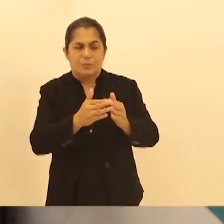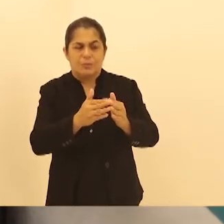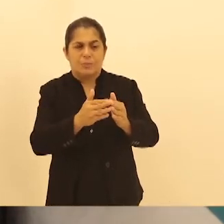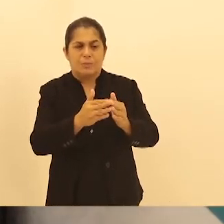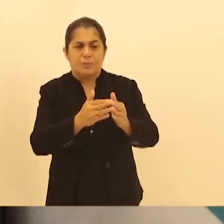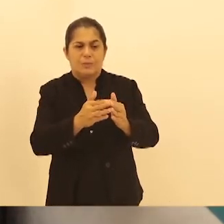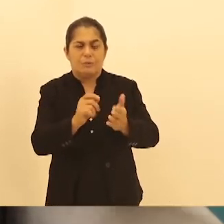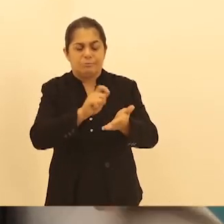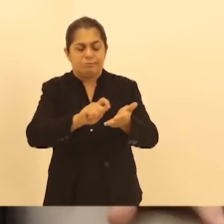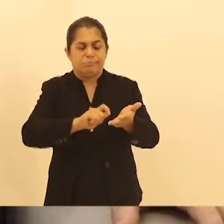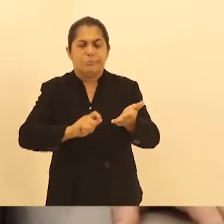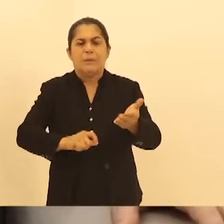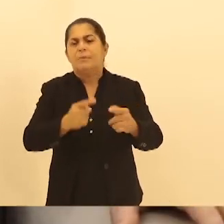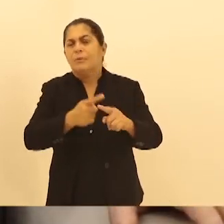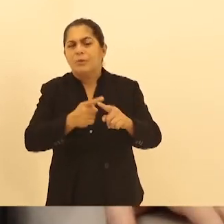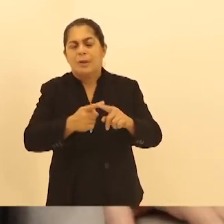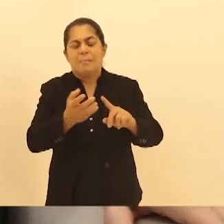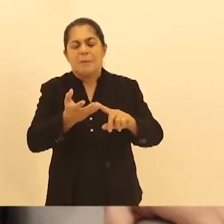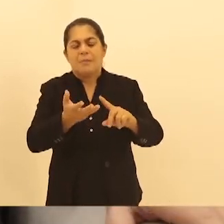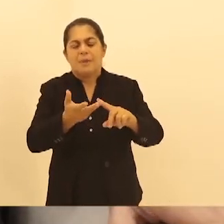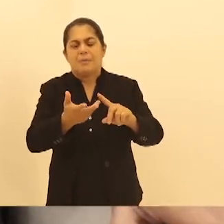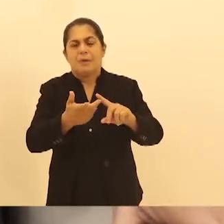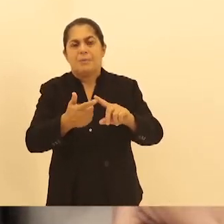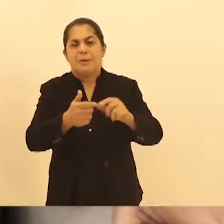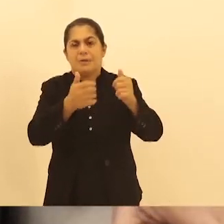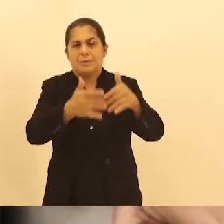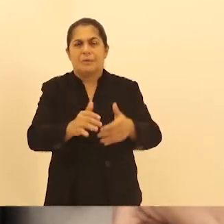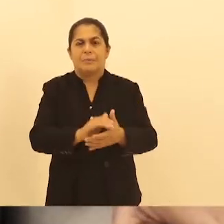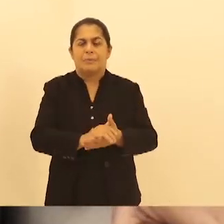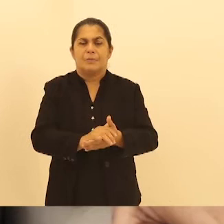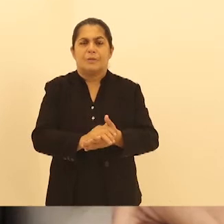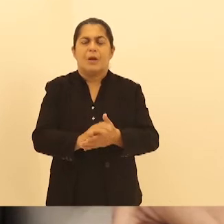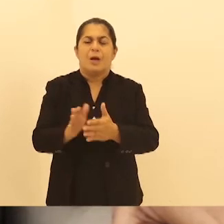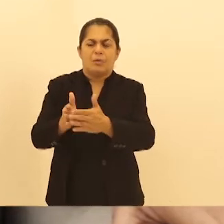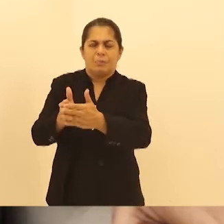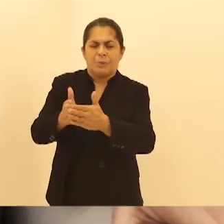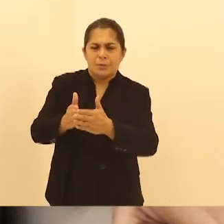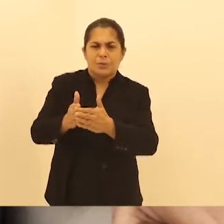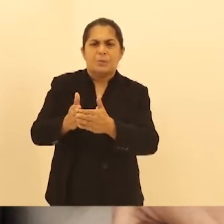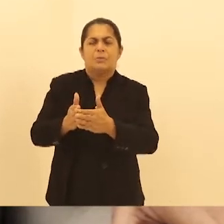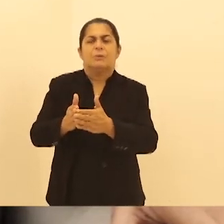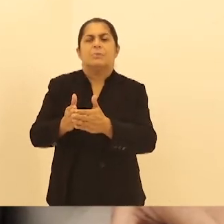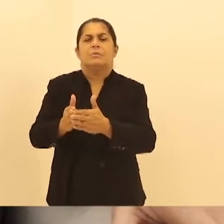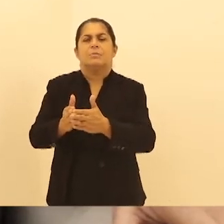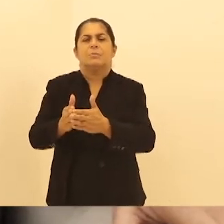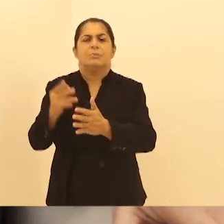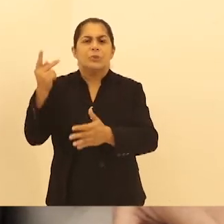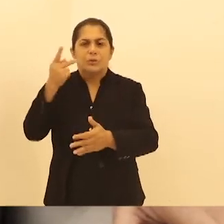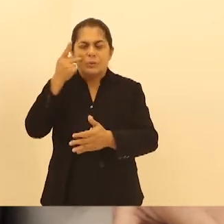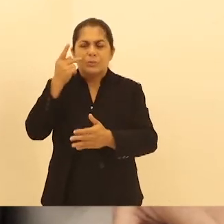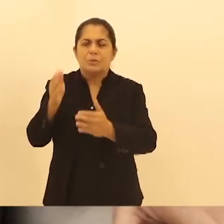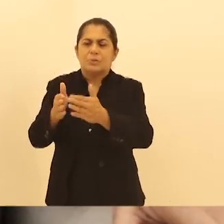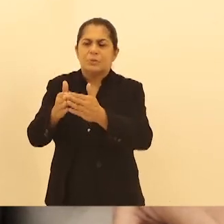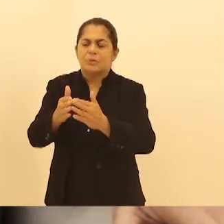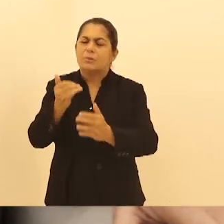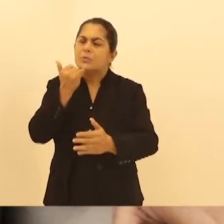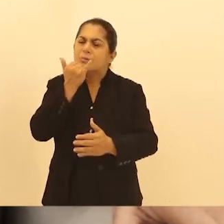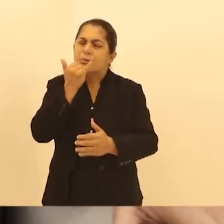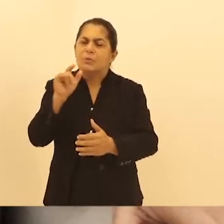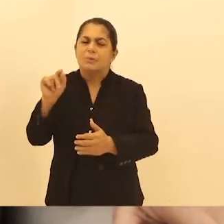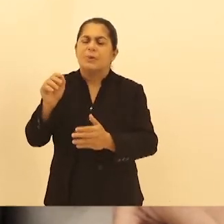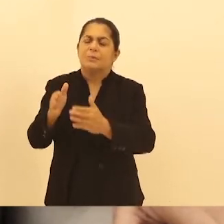devidamente fundamentada eu fiz esse pedido de afastamento de procuradores e apresentei